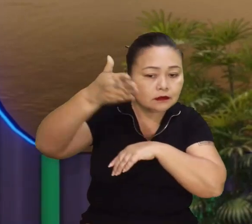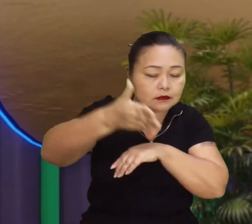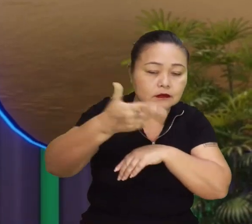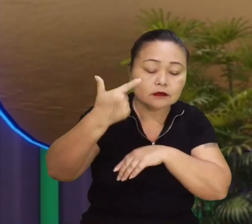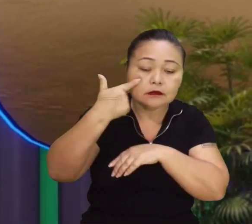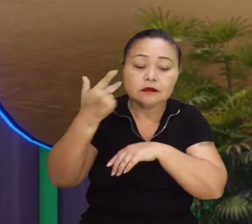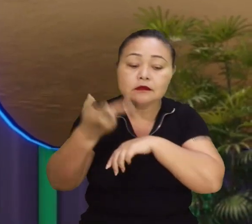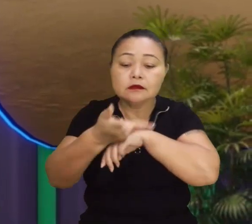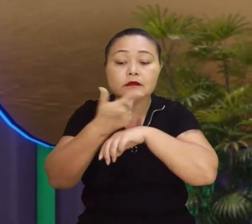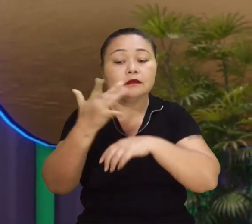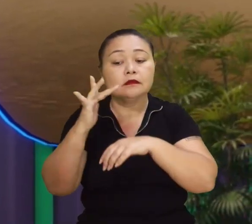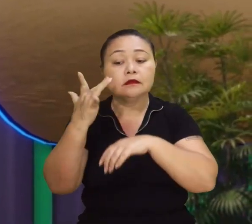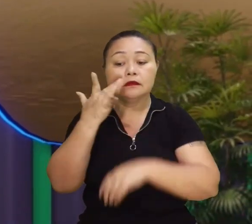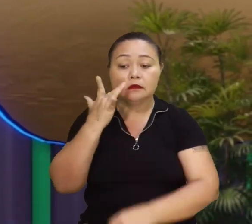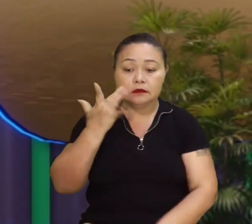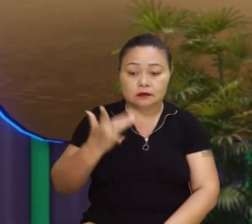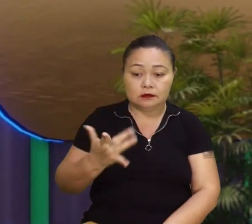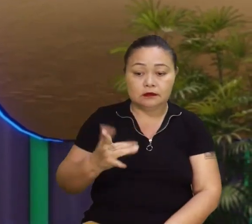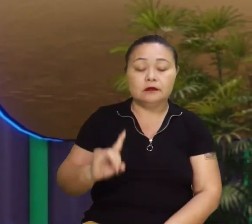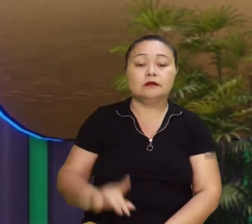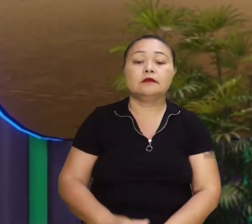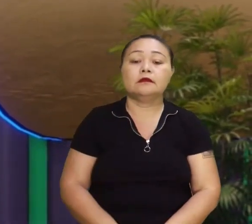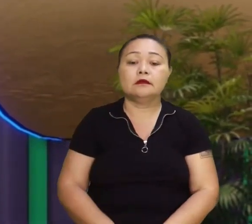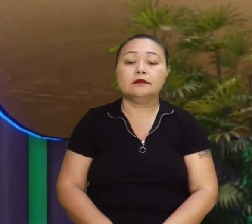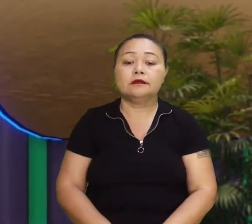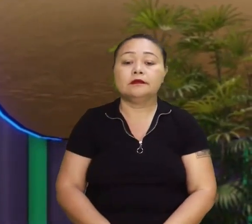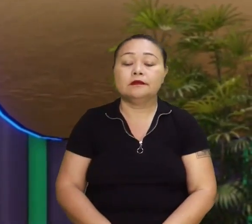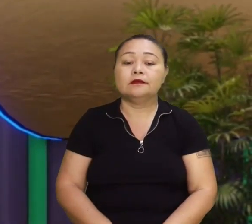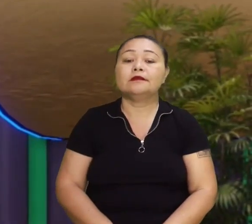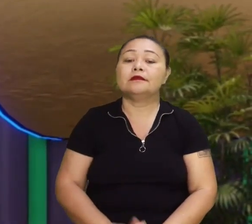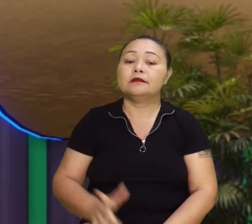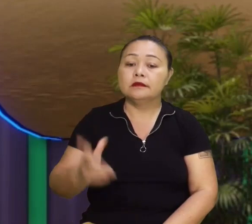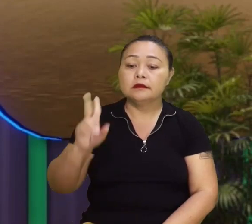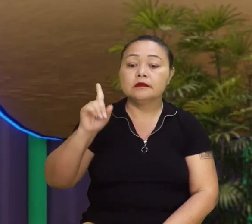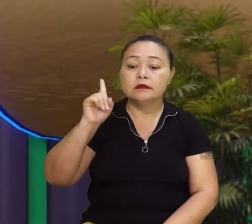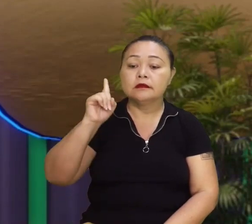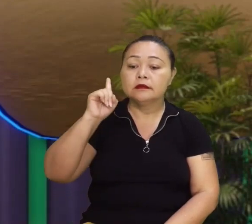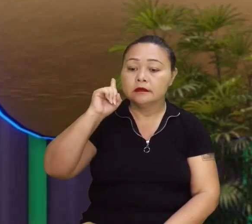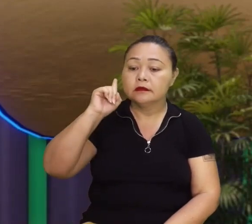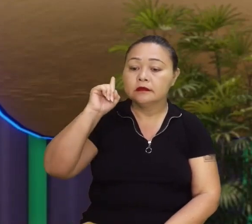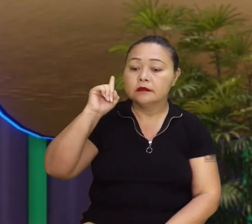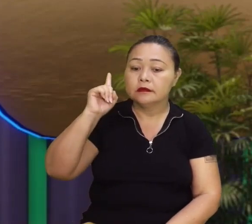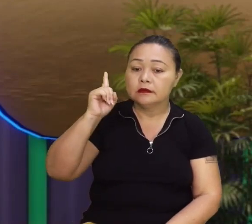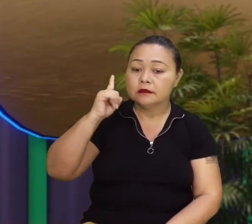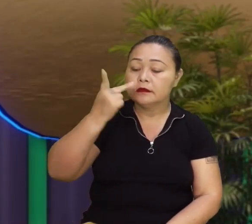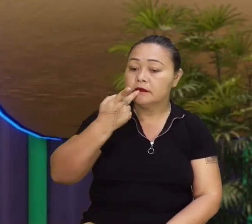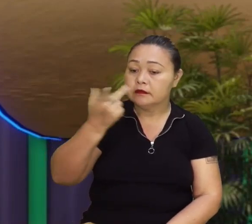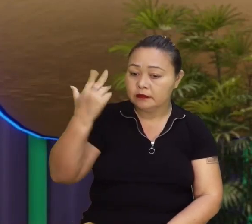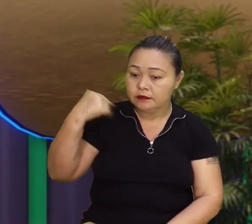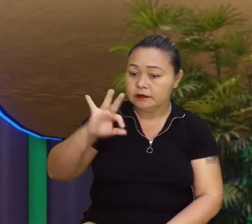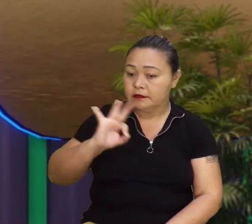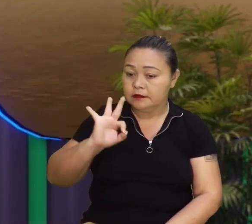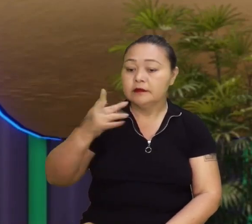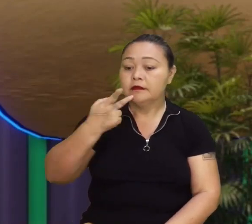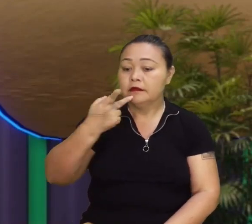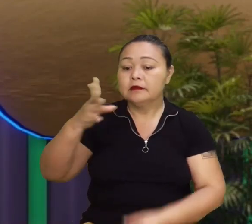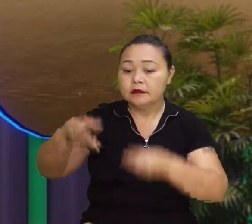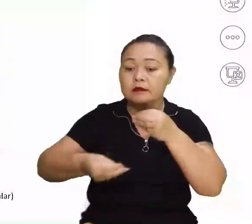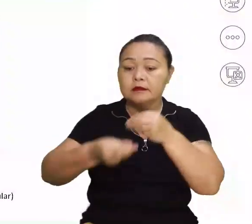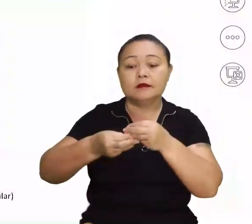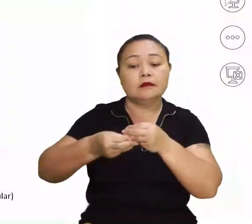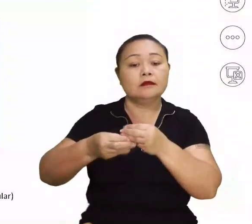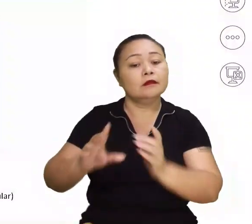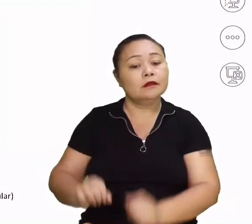pela busca do ouro, ok? Só fazendo essa observação aí, que eu acho que eu não falei anteriormente. Vamos lá, no